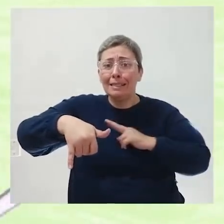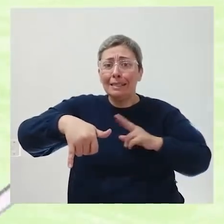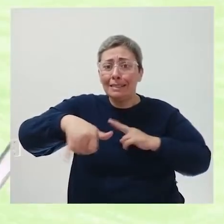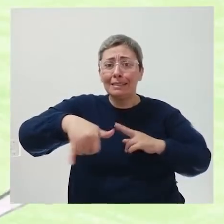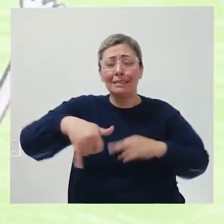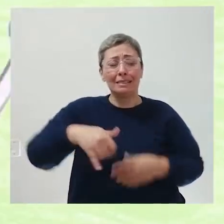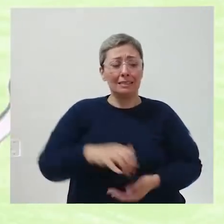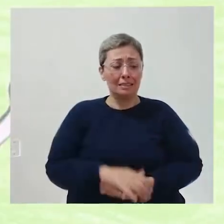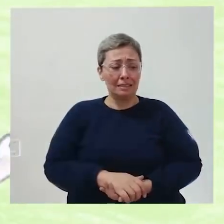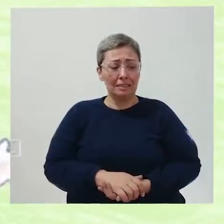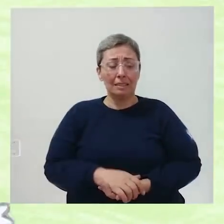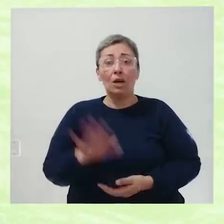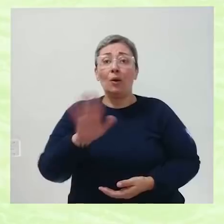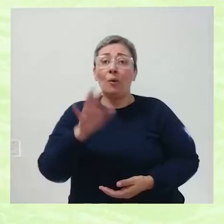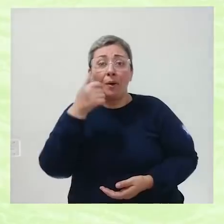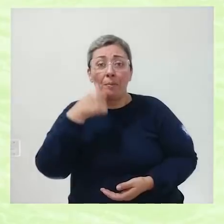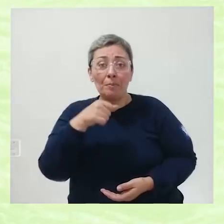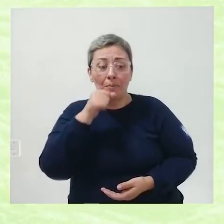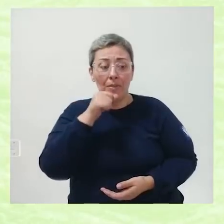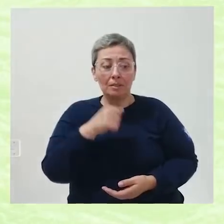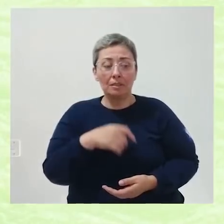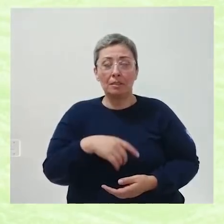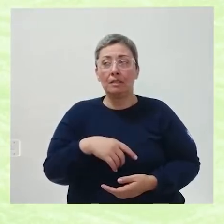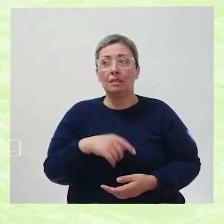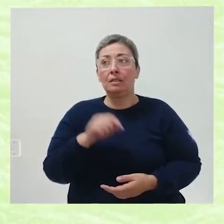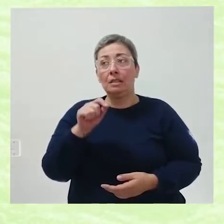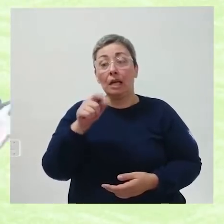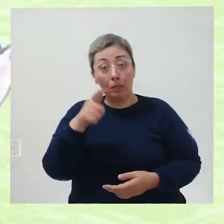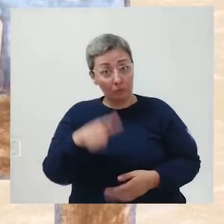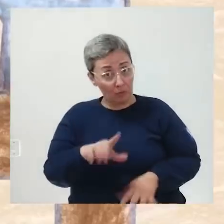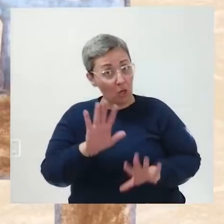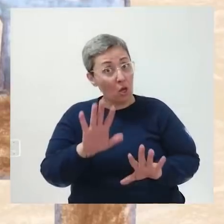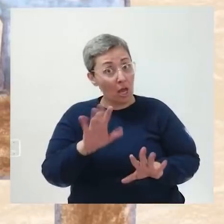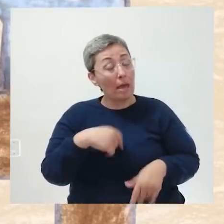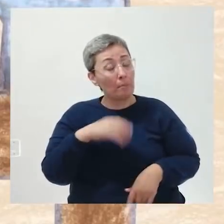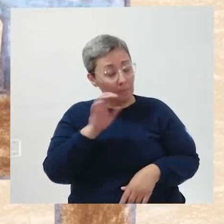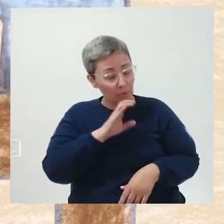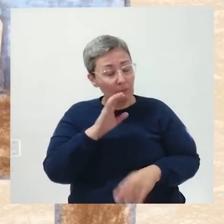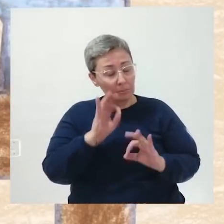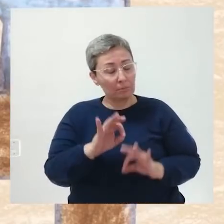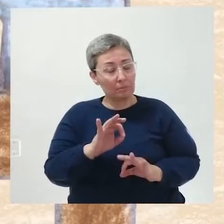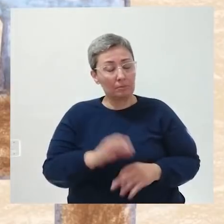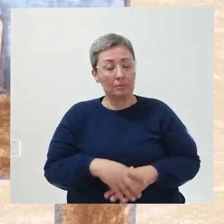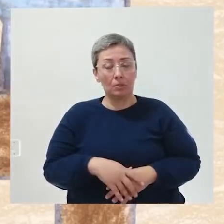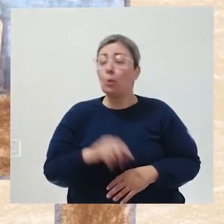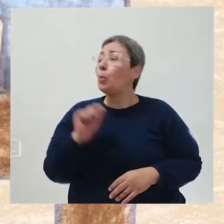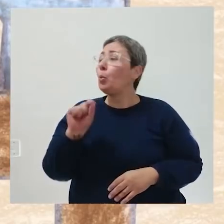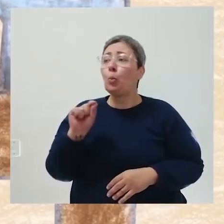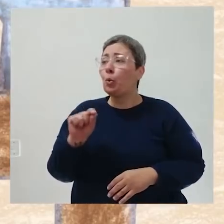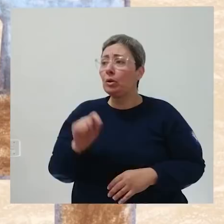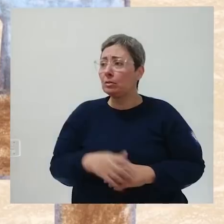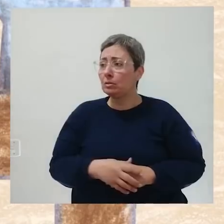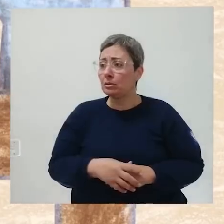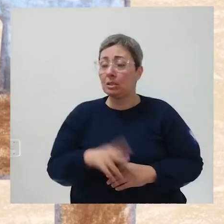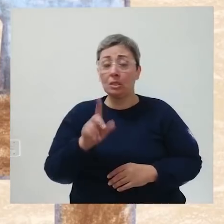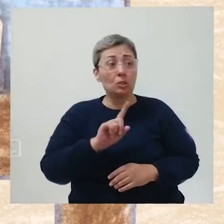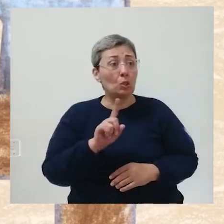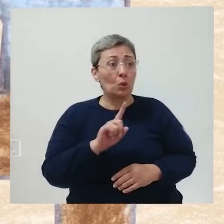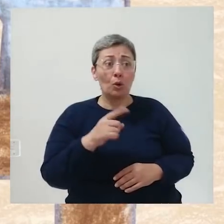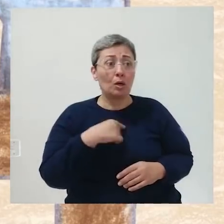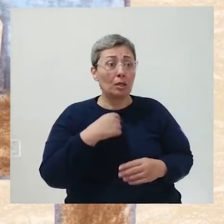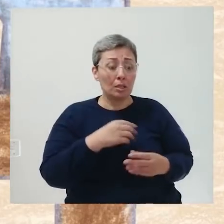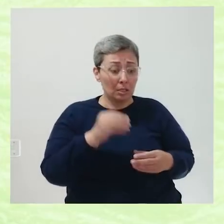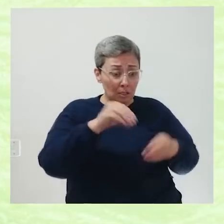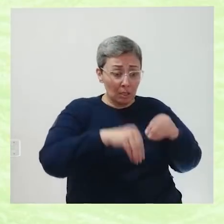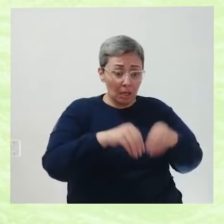Atende! Oi, mãe! Dessa vez é uma emergência. O